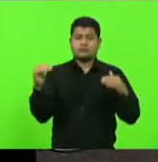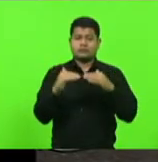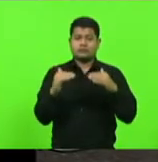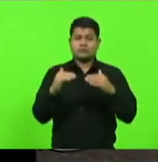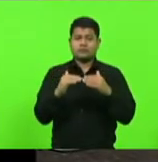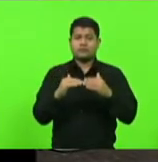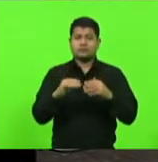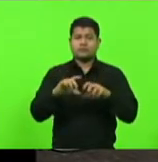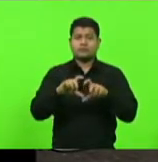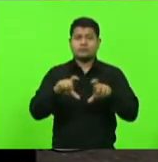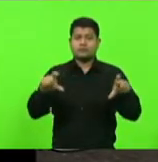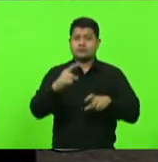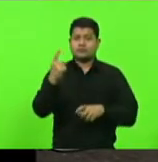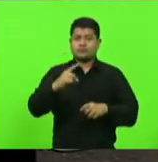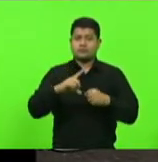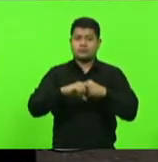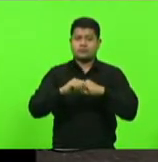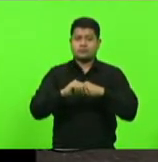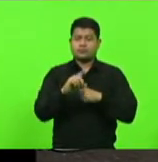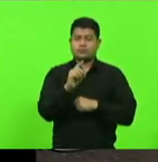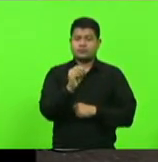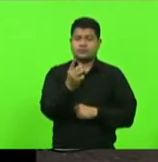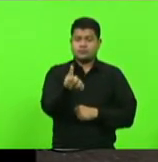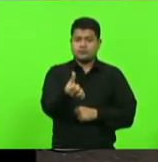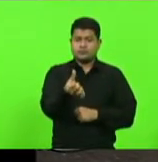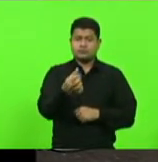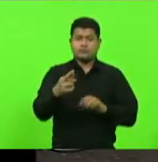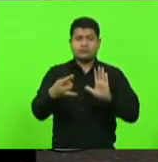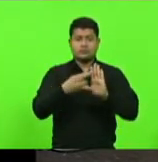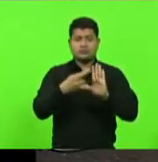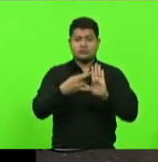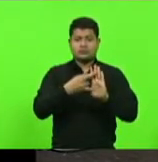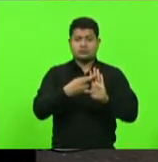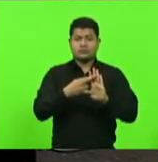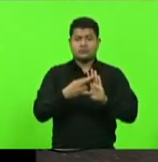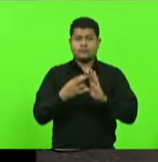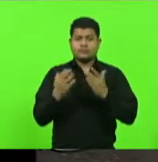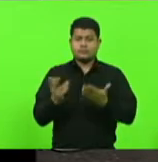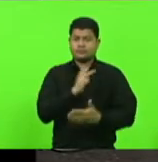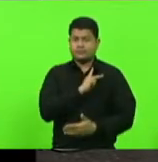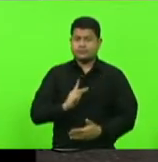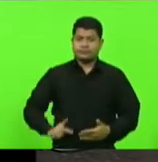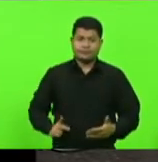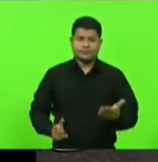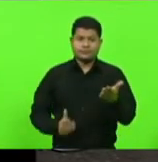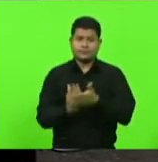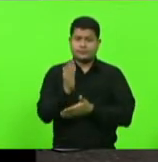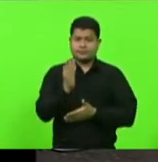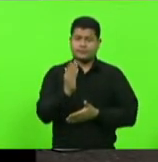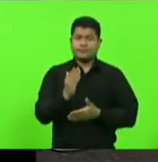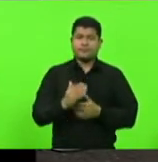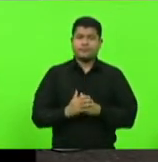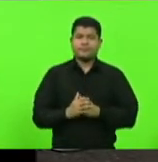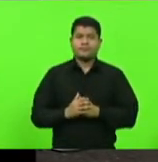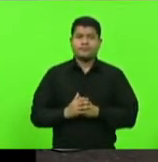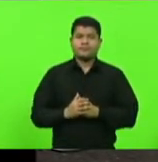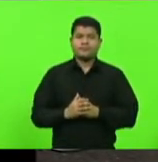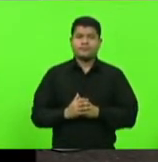consonância com o parágrafo 1º do artigo 106 do Regimento Interno, o senhor presidente deu-a por aprovada.